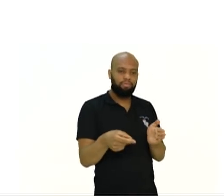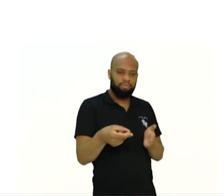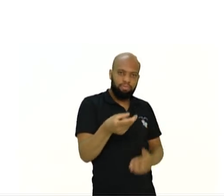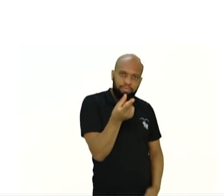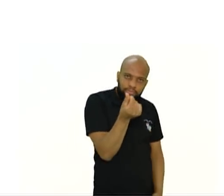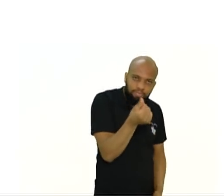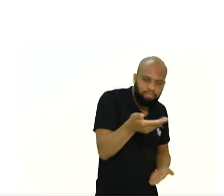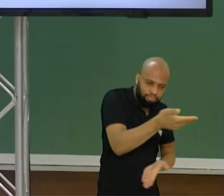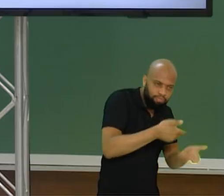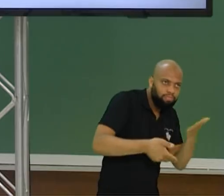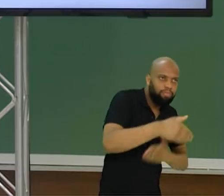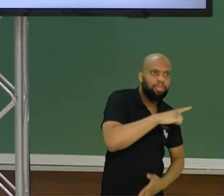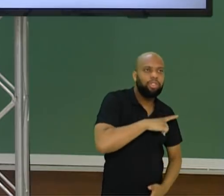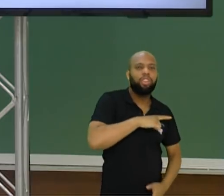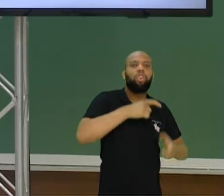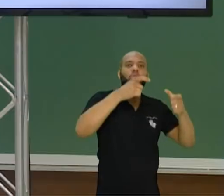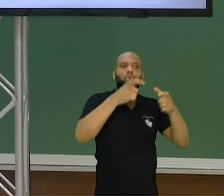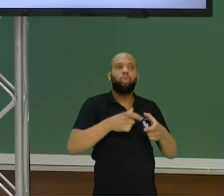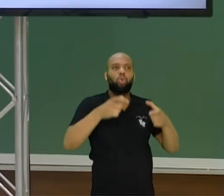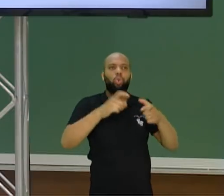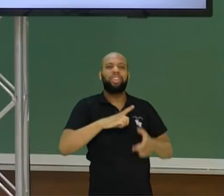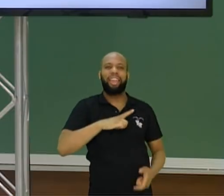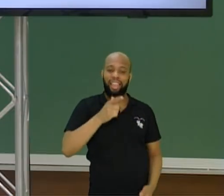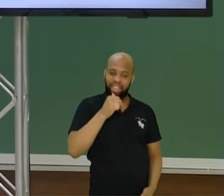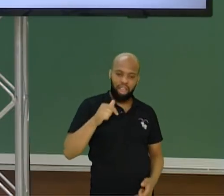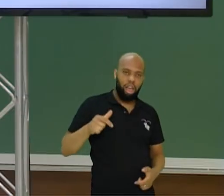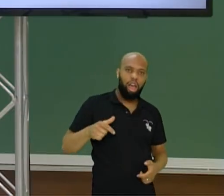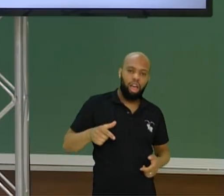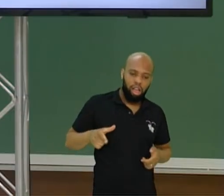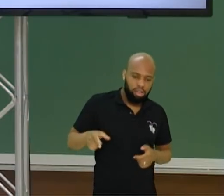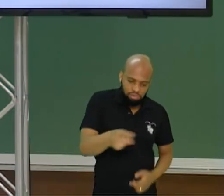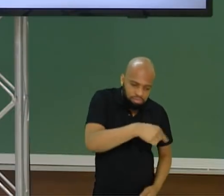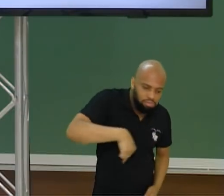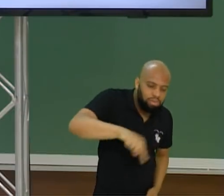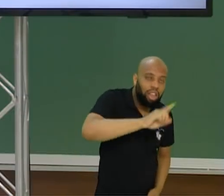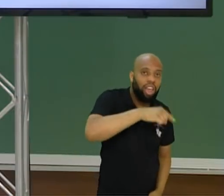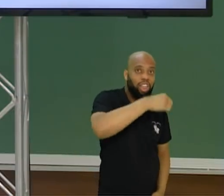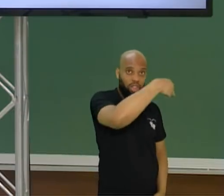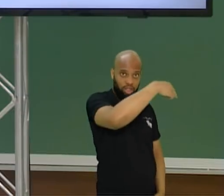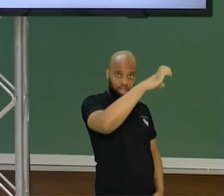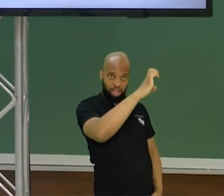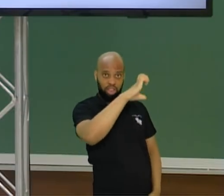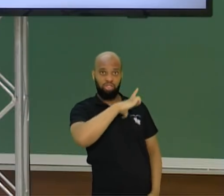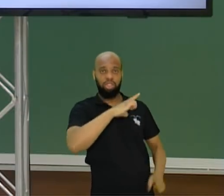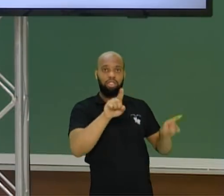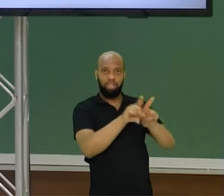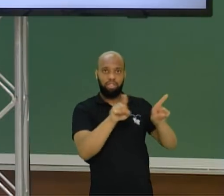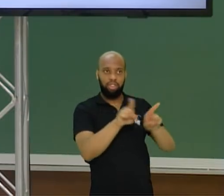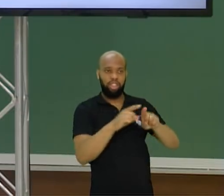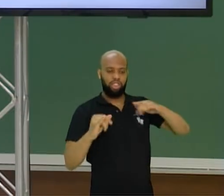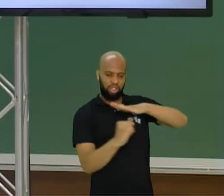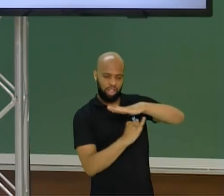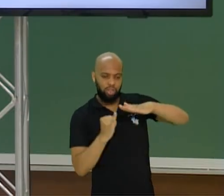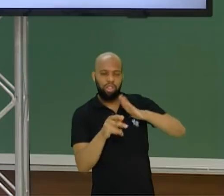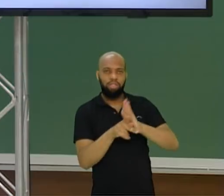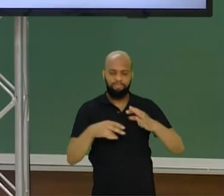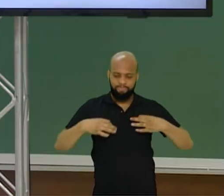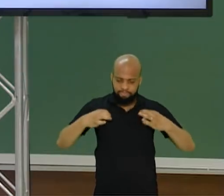nessa região aqui, região dos Grandes Lagos, né, região Nordeste, que temos aquelas indústrias